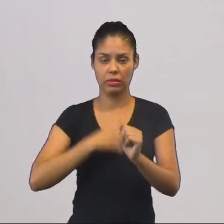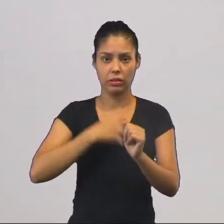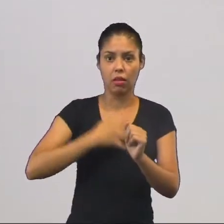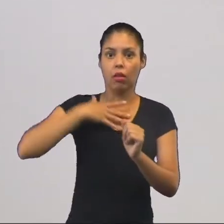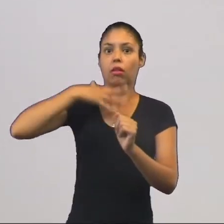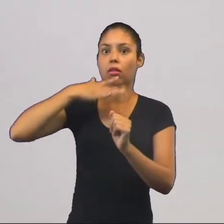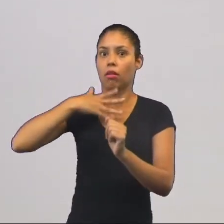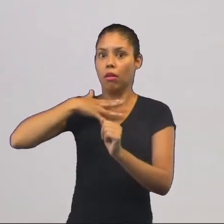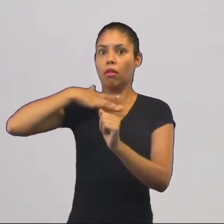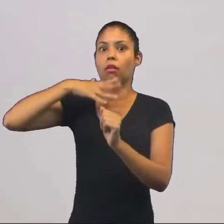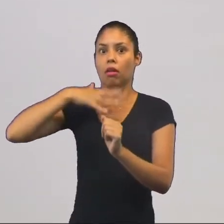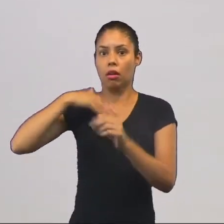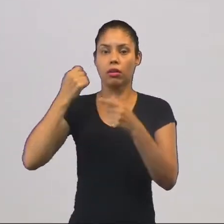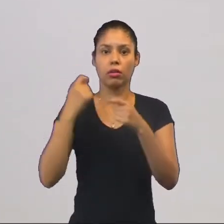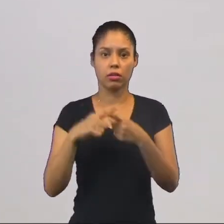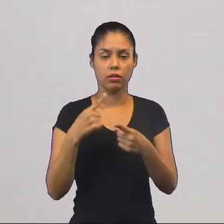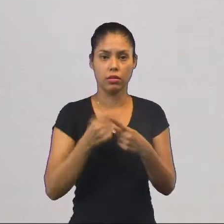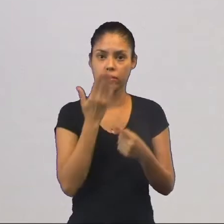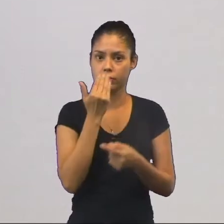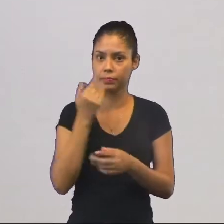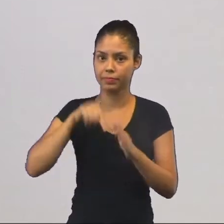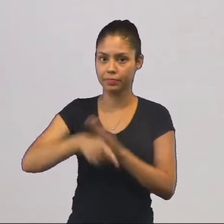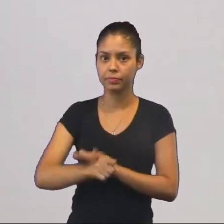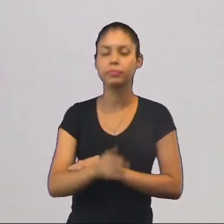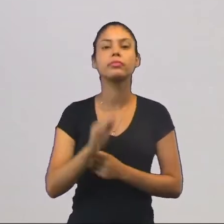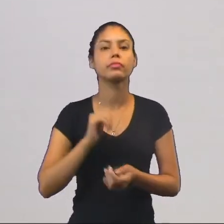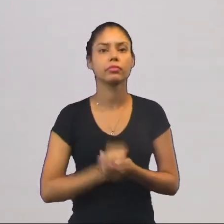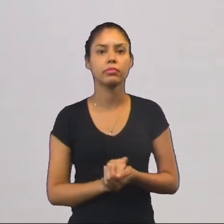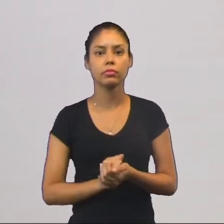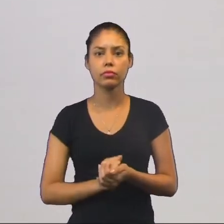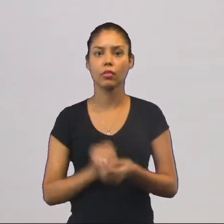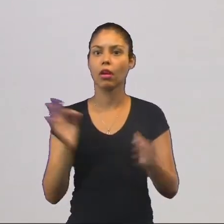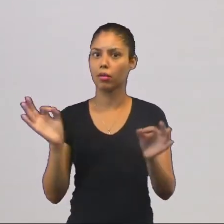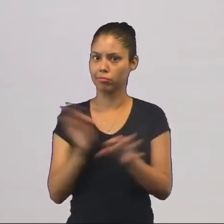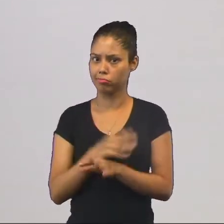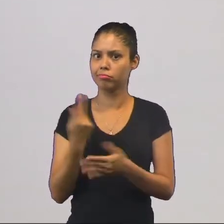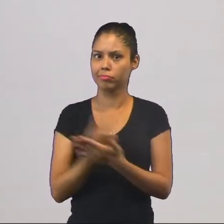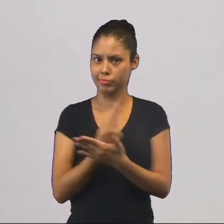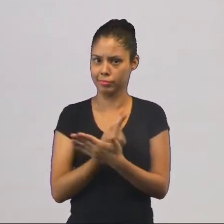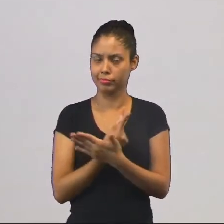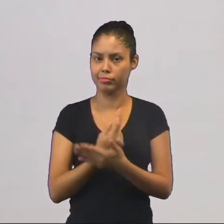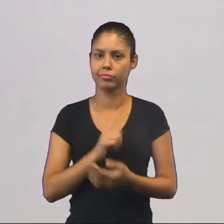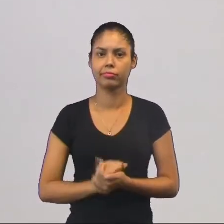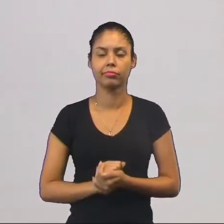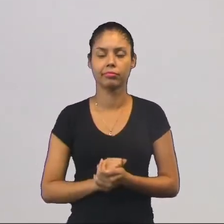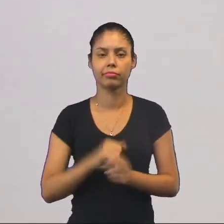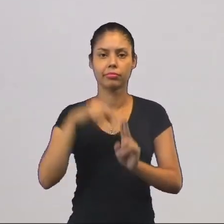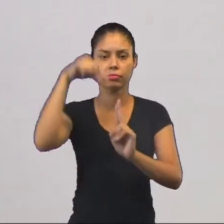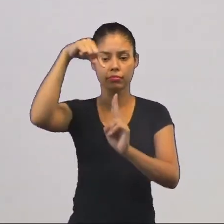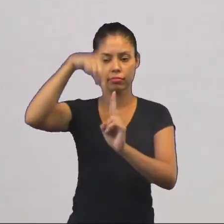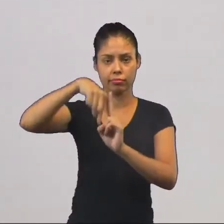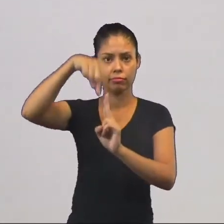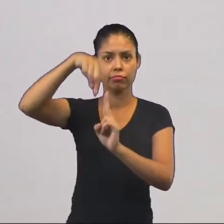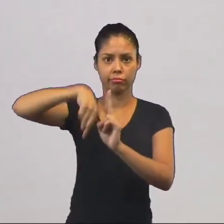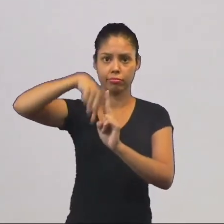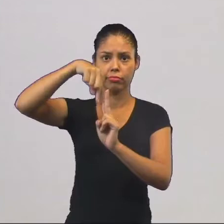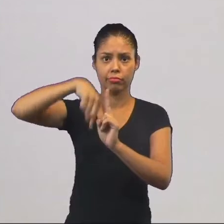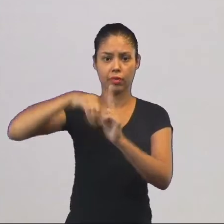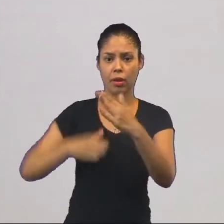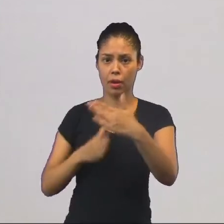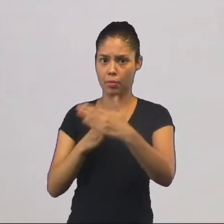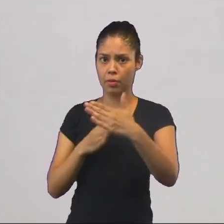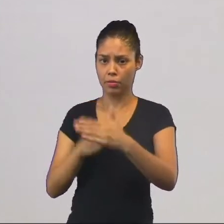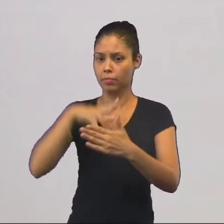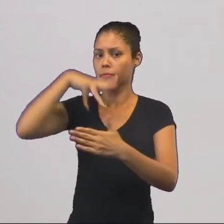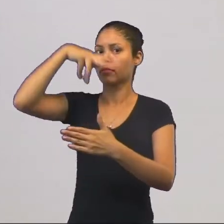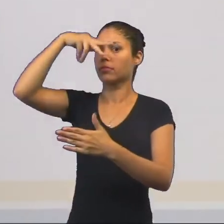sem ar, porque pode ser que o alimento ele tenha ido para o caminho da passagem do ar, né, para essa parte que vai impedir a